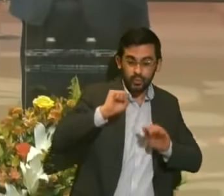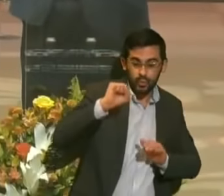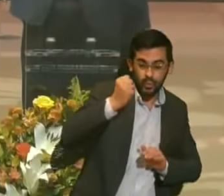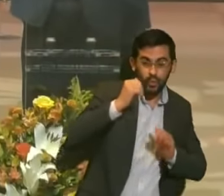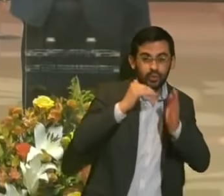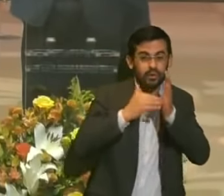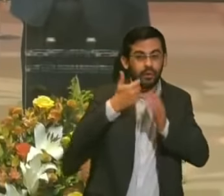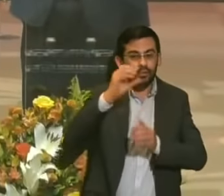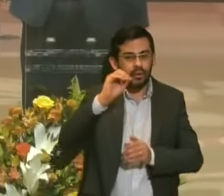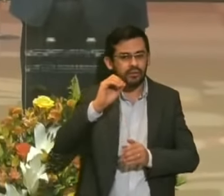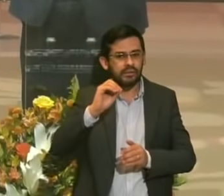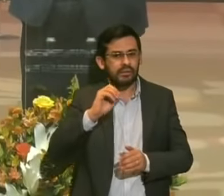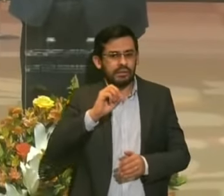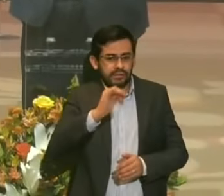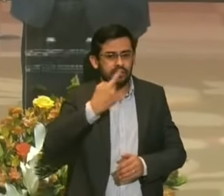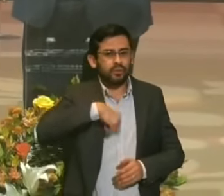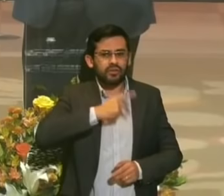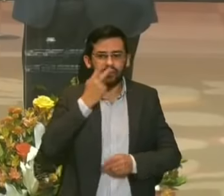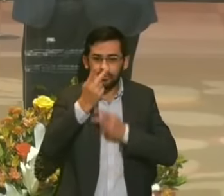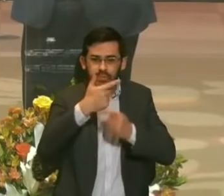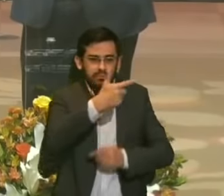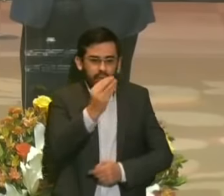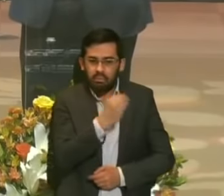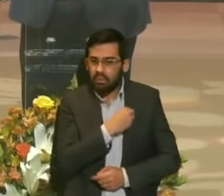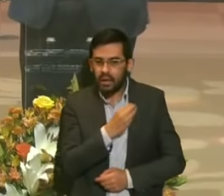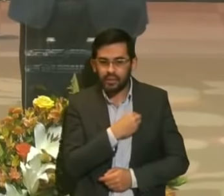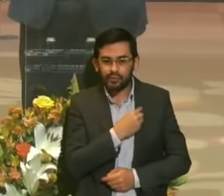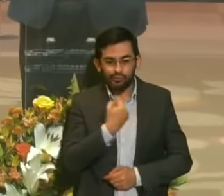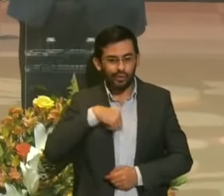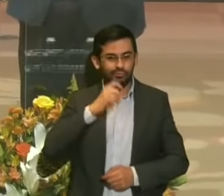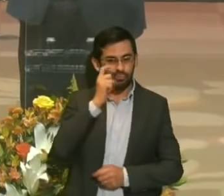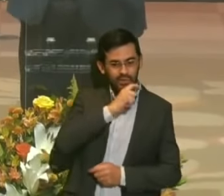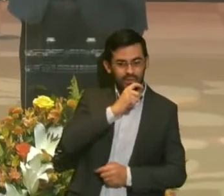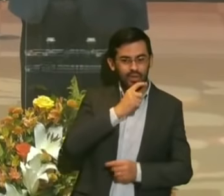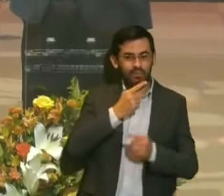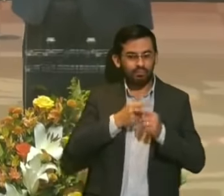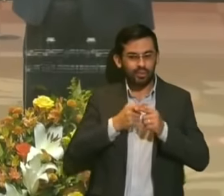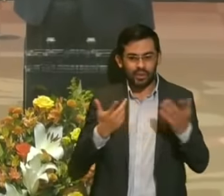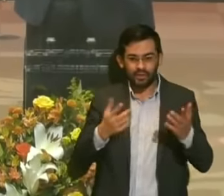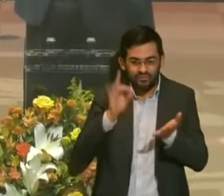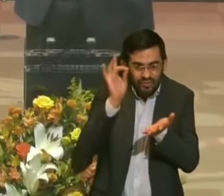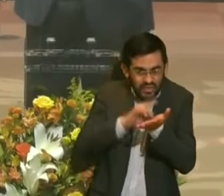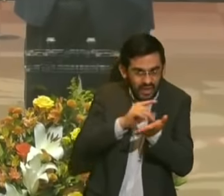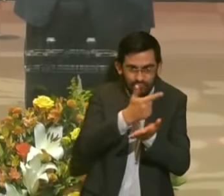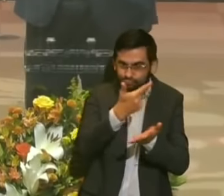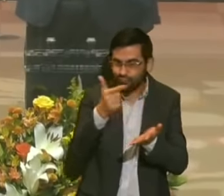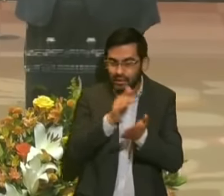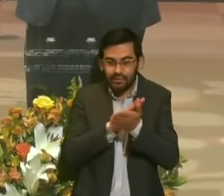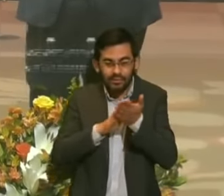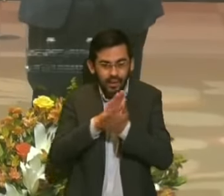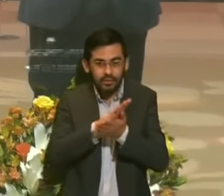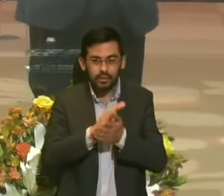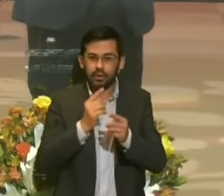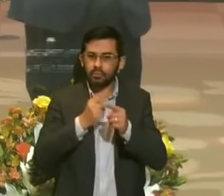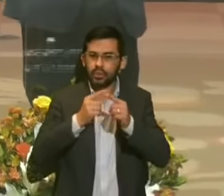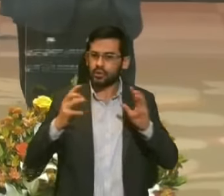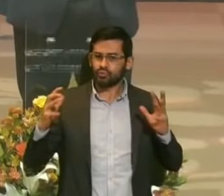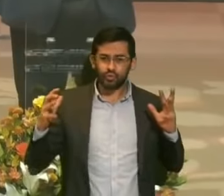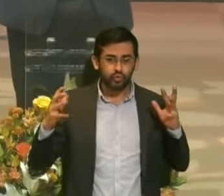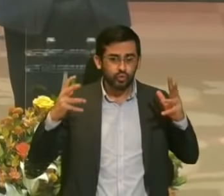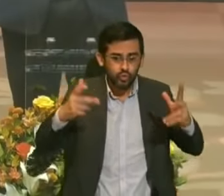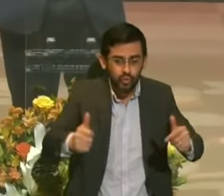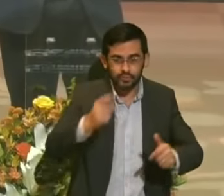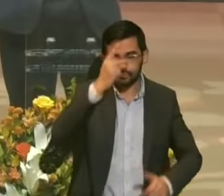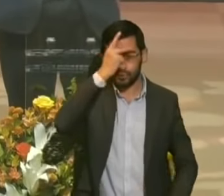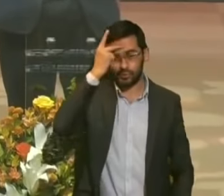temos pecado, estamos nos enganando e não há verdade em nós, porque todos nós